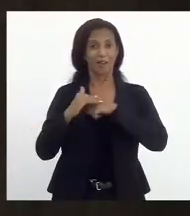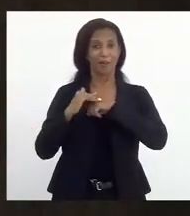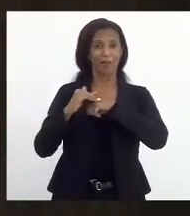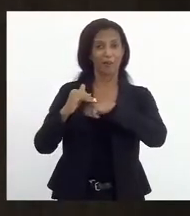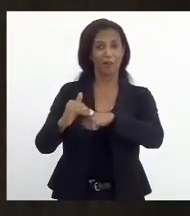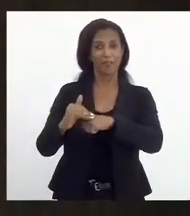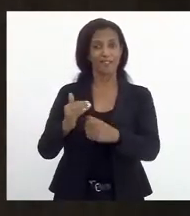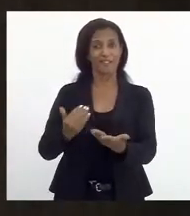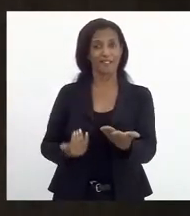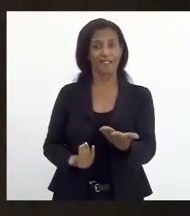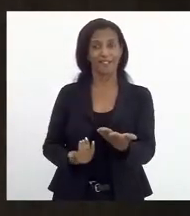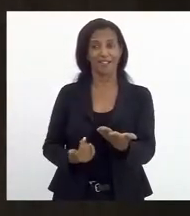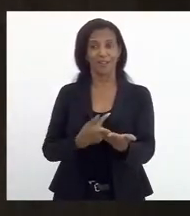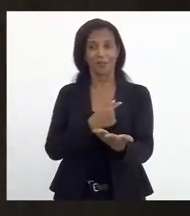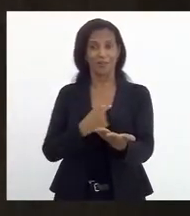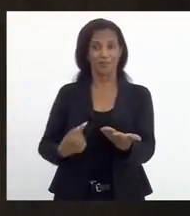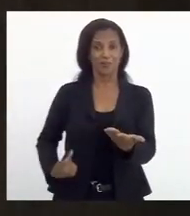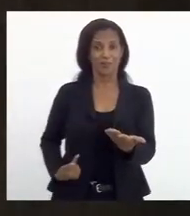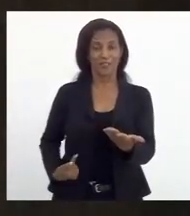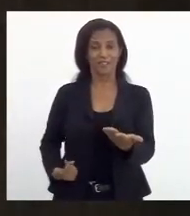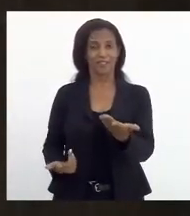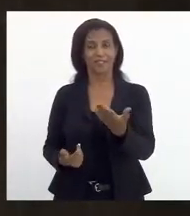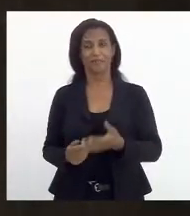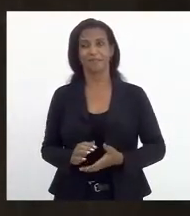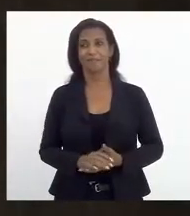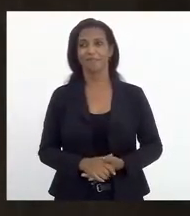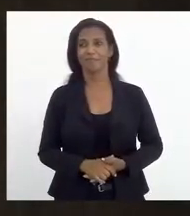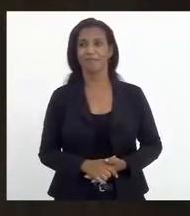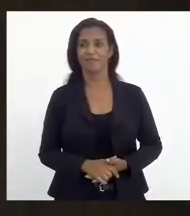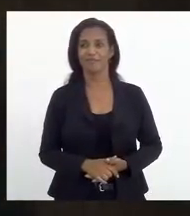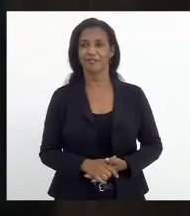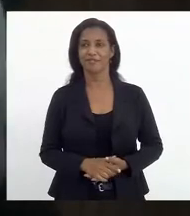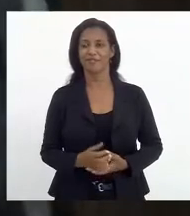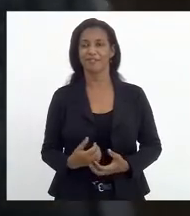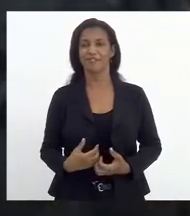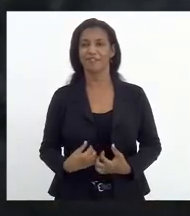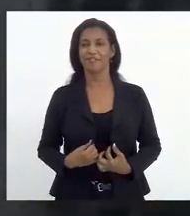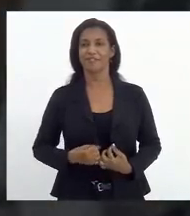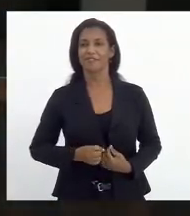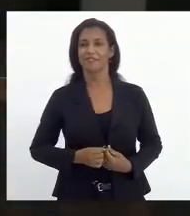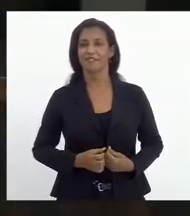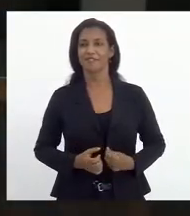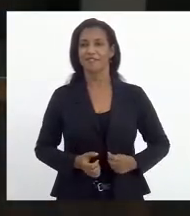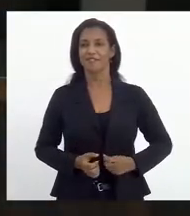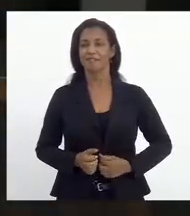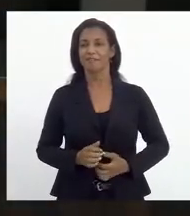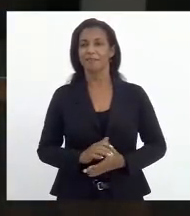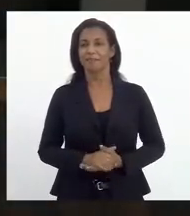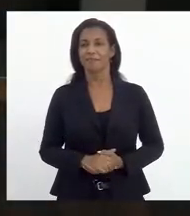com o nosso governador em exercício. Está feito o registro, senhor deputado.